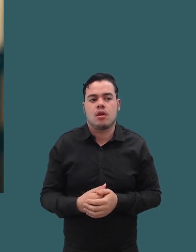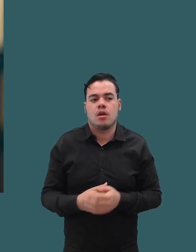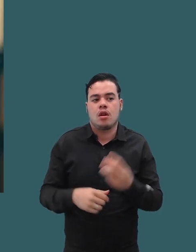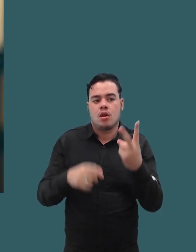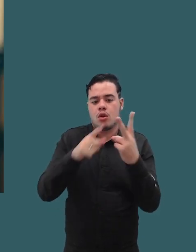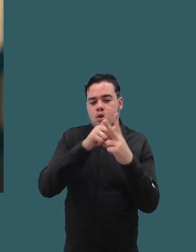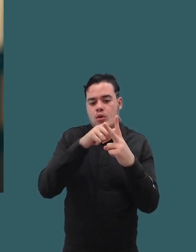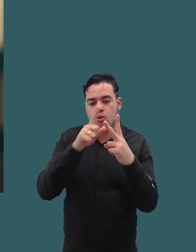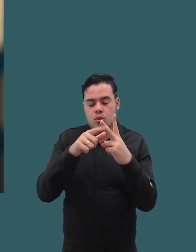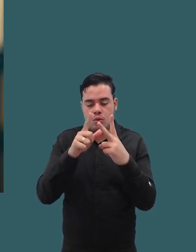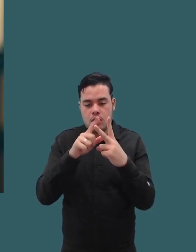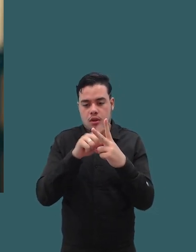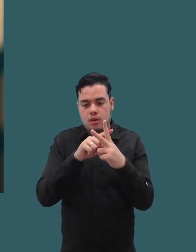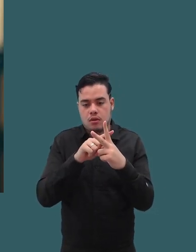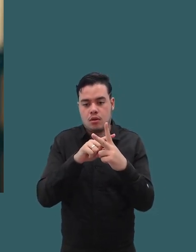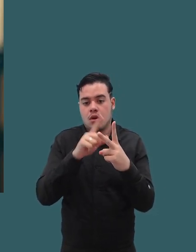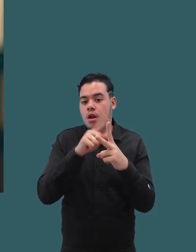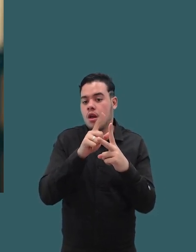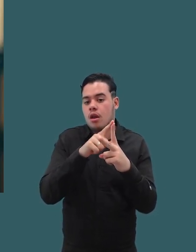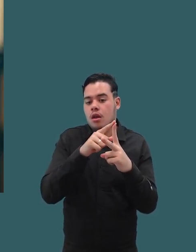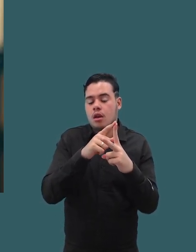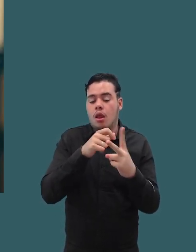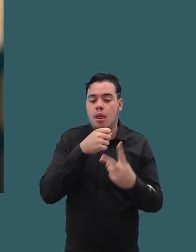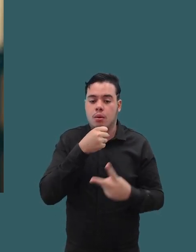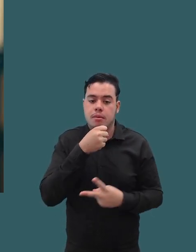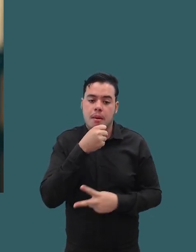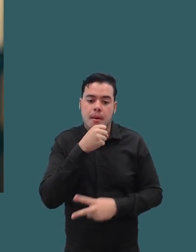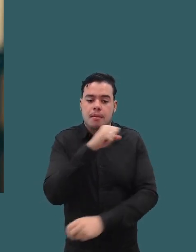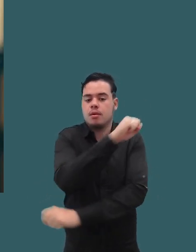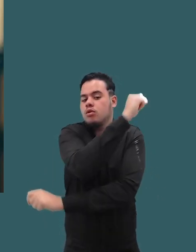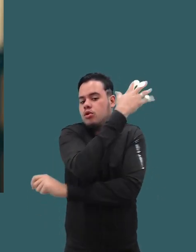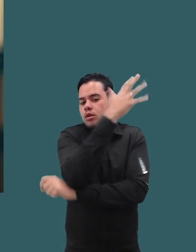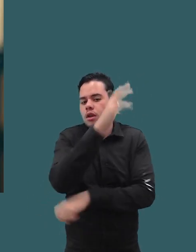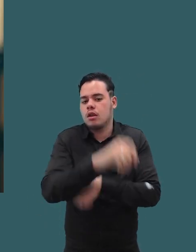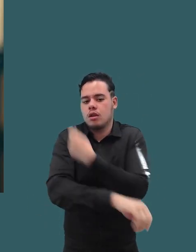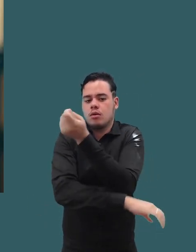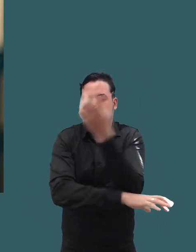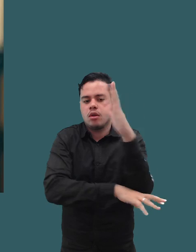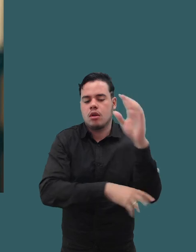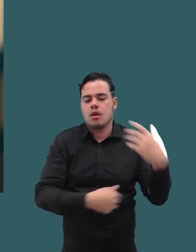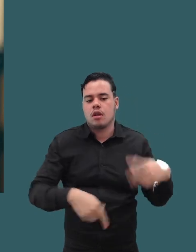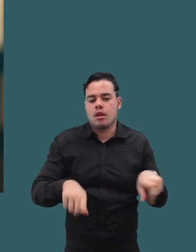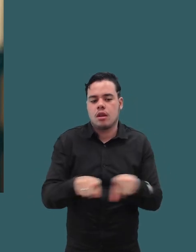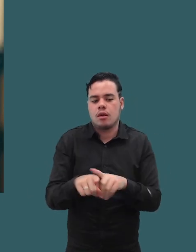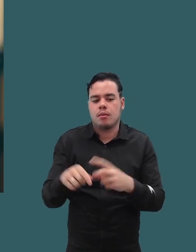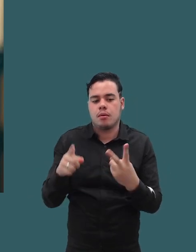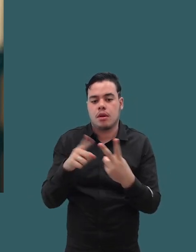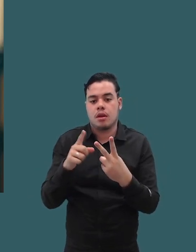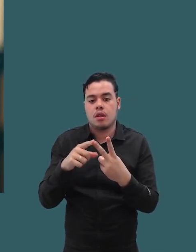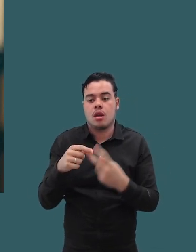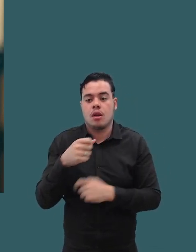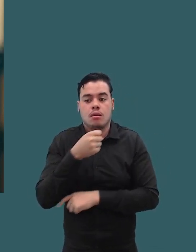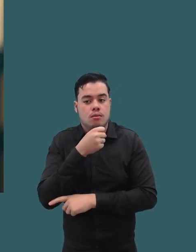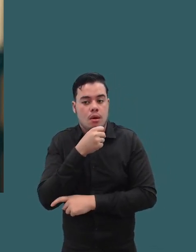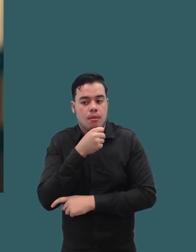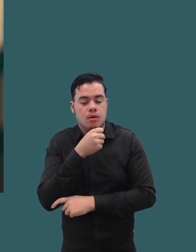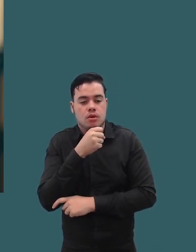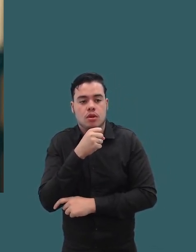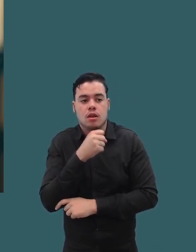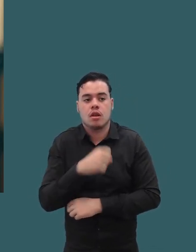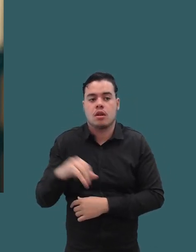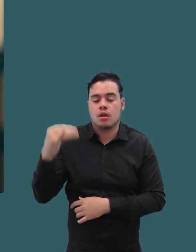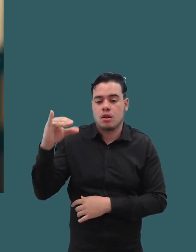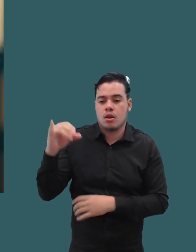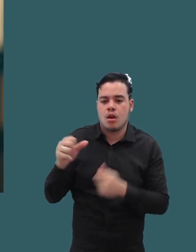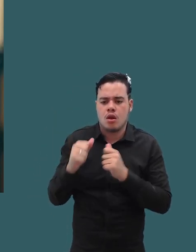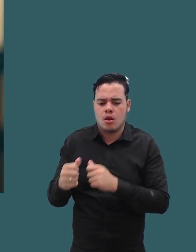duas áreas, né? A área de jornalismo ambiental e da área de jornalismo científico. E posso trazer rapidamente para vocês